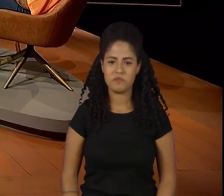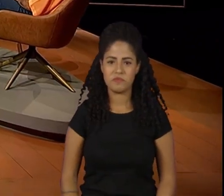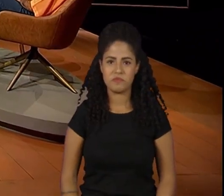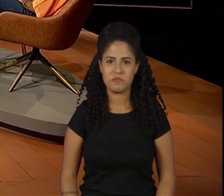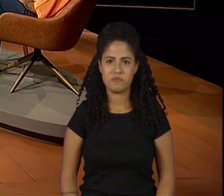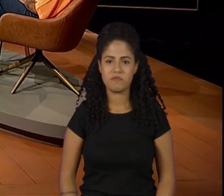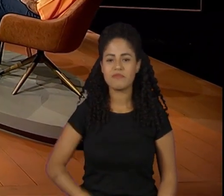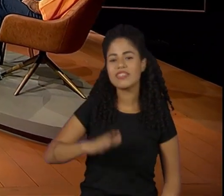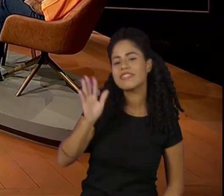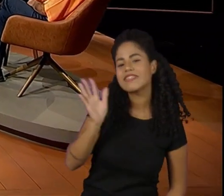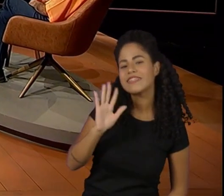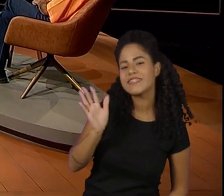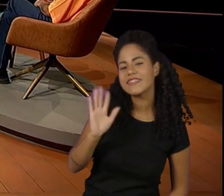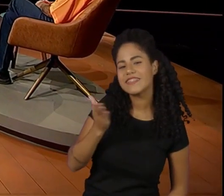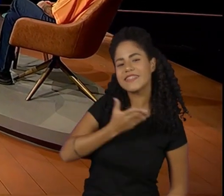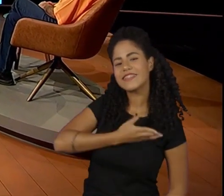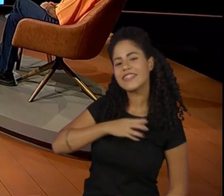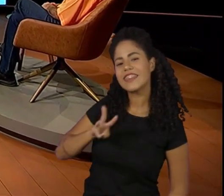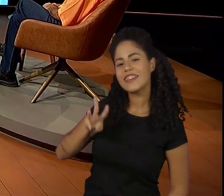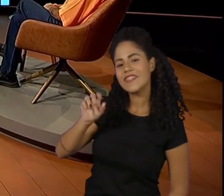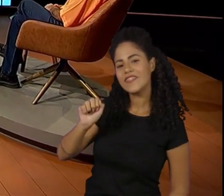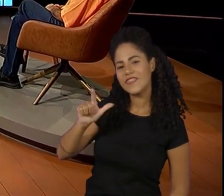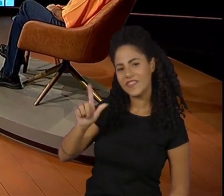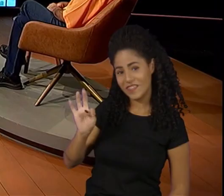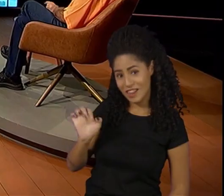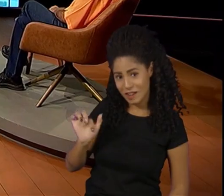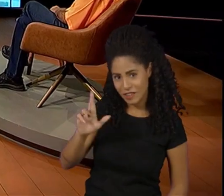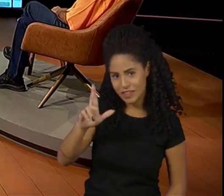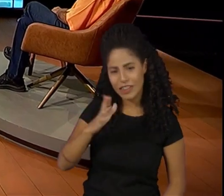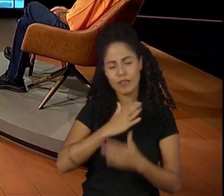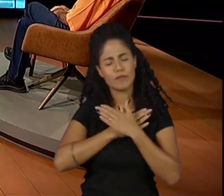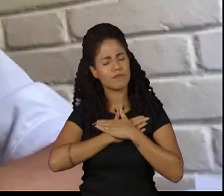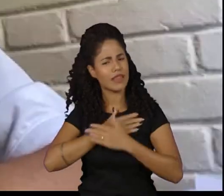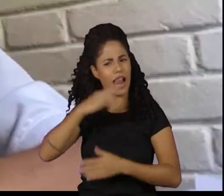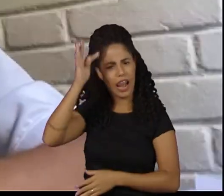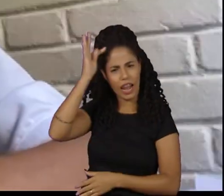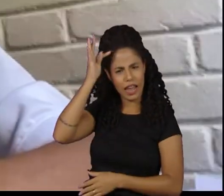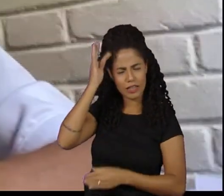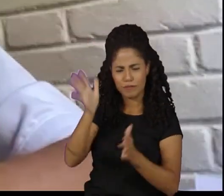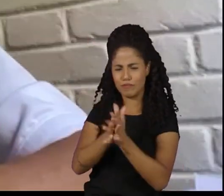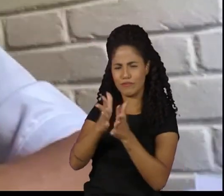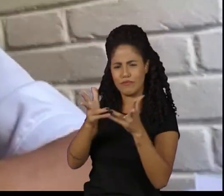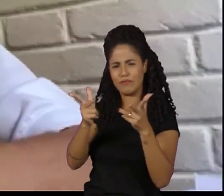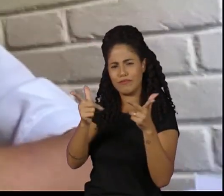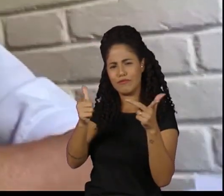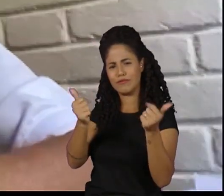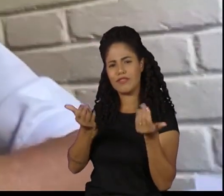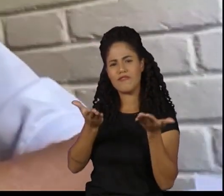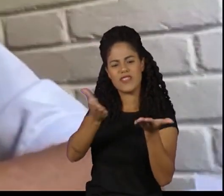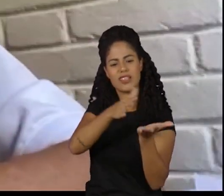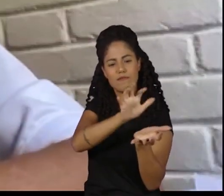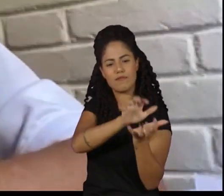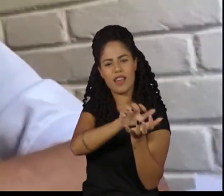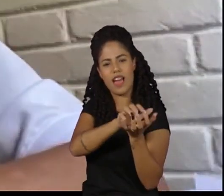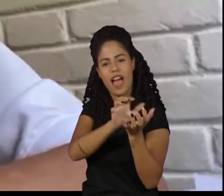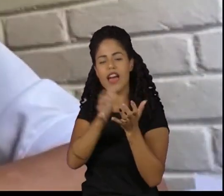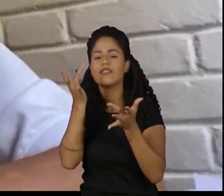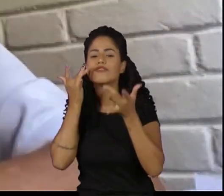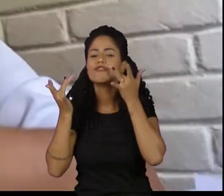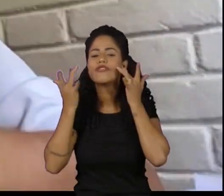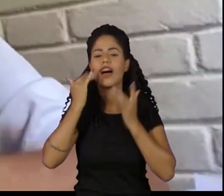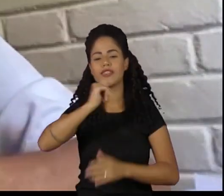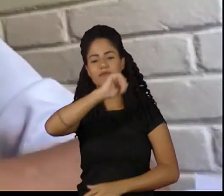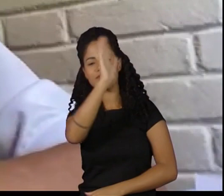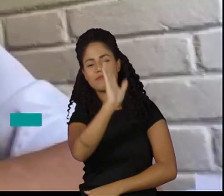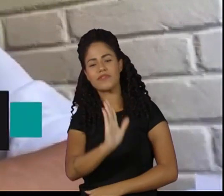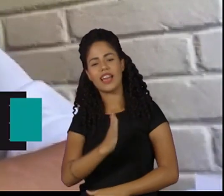Salve, Walter Breda. Força da natureza, talento puro, orgulho de Pernambuco, orgulho do teatro brasileiro. Sou